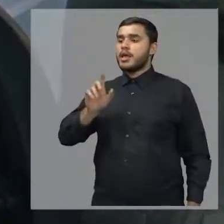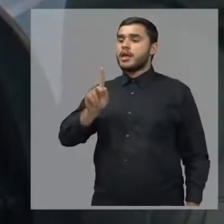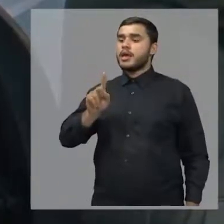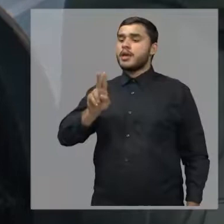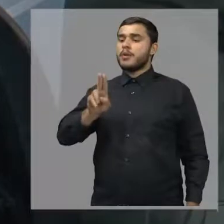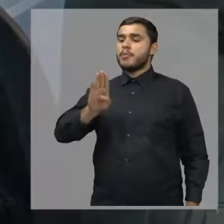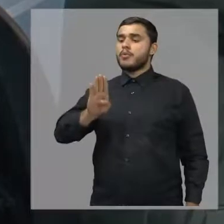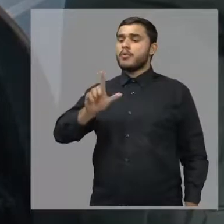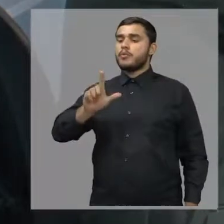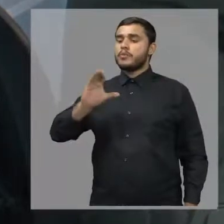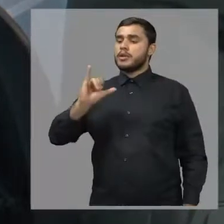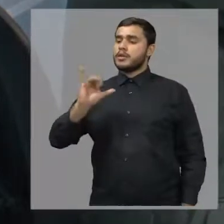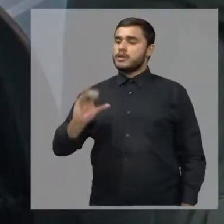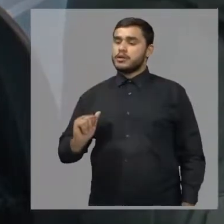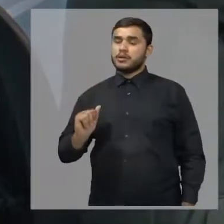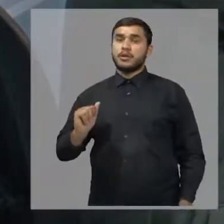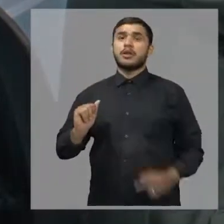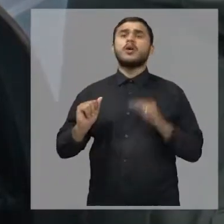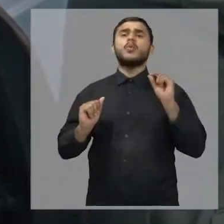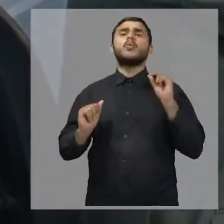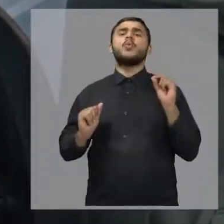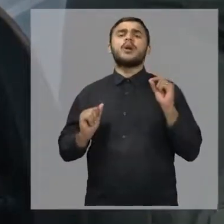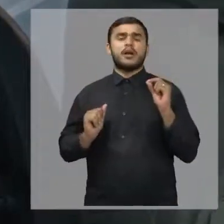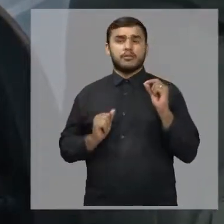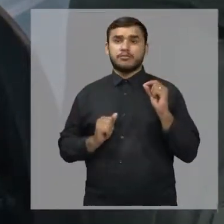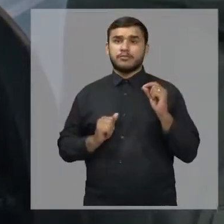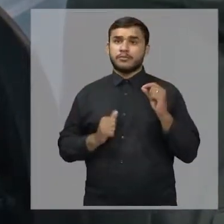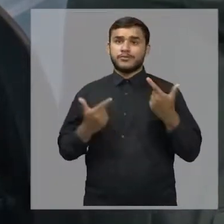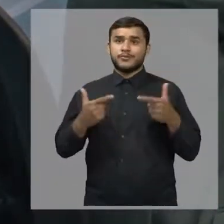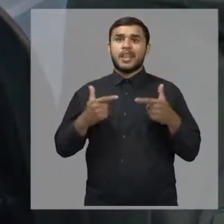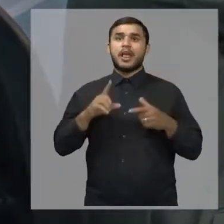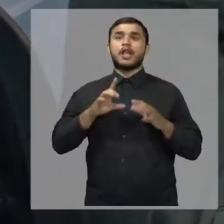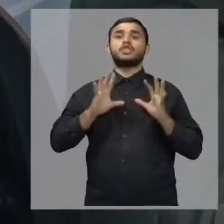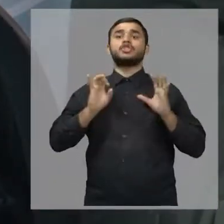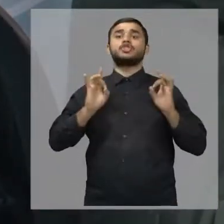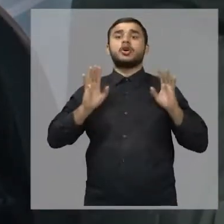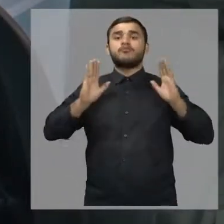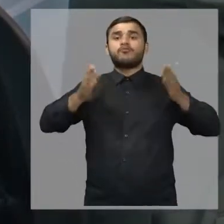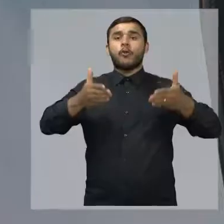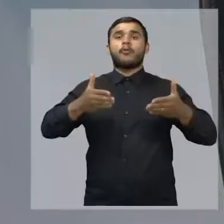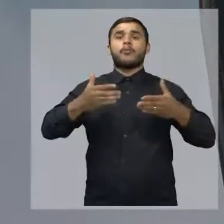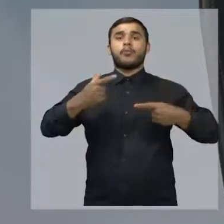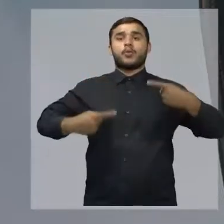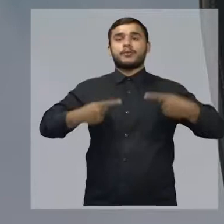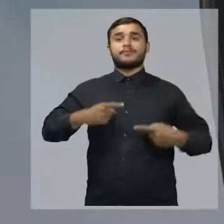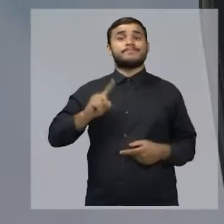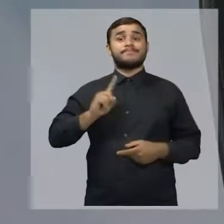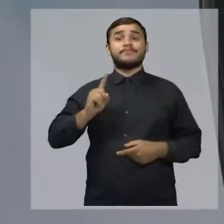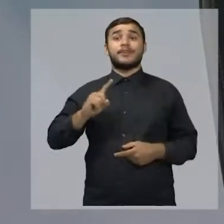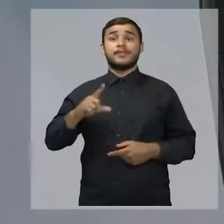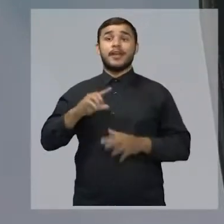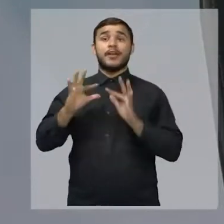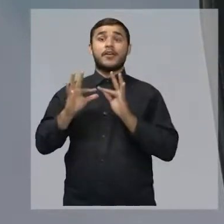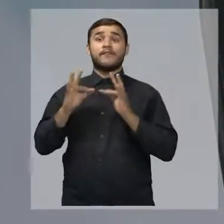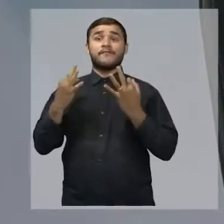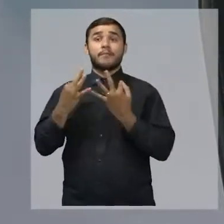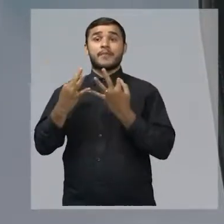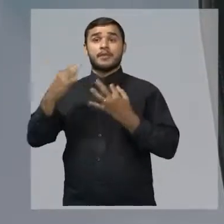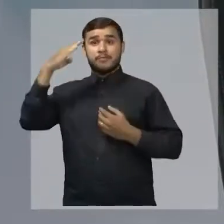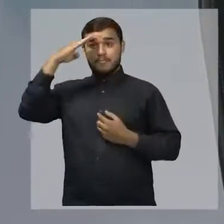aí a família Bolsonaro vem com uma luva, né, assim, para sacramentar isso que já está falido, né? Quer dizer, a família que é